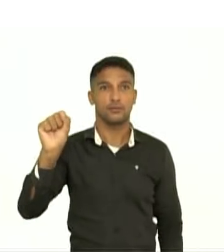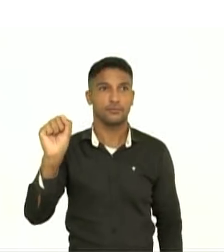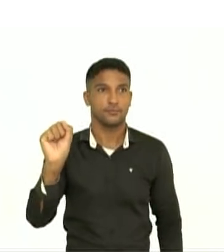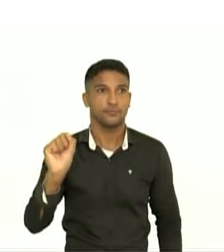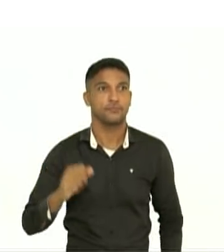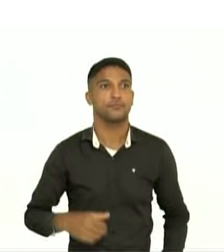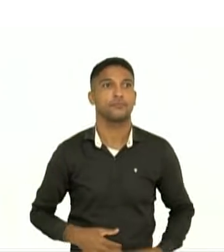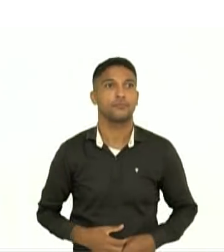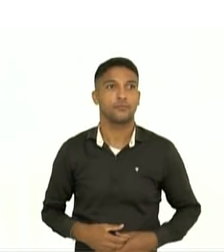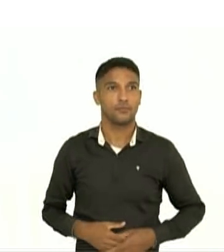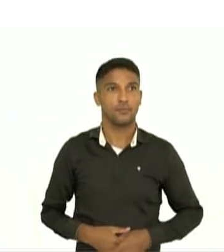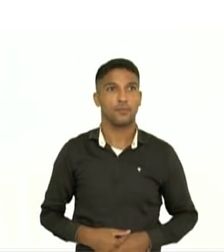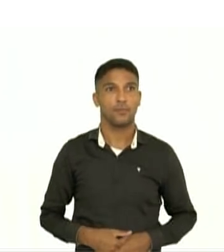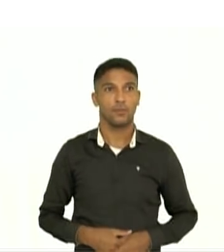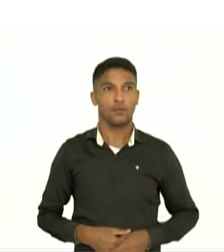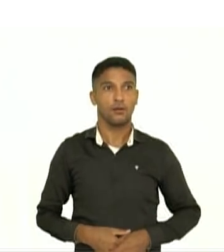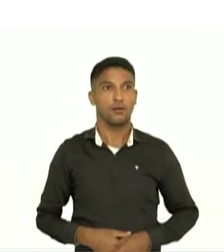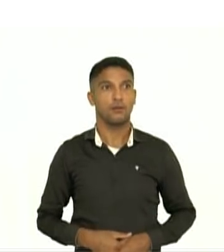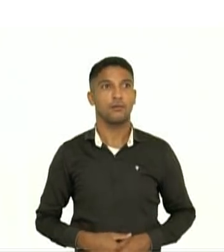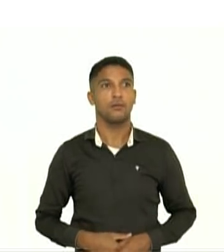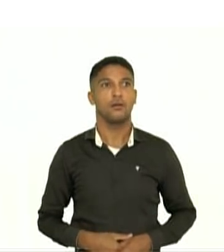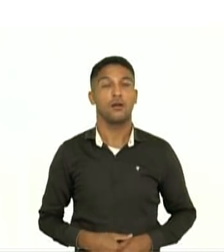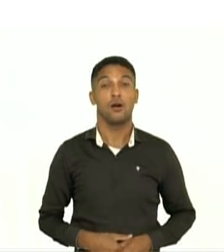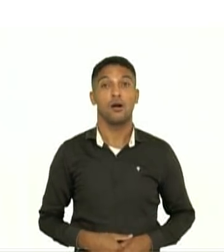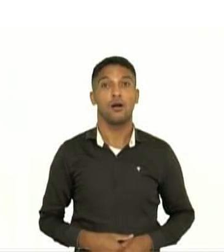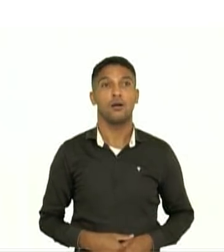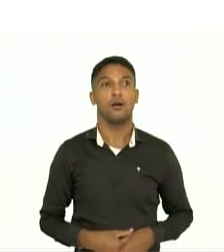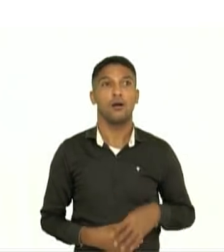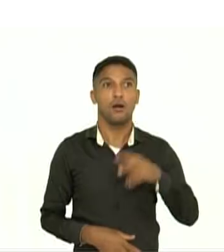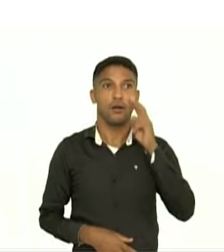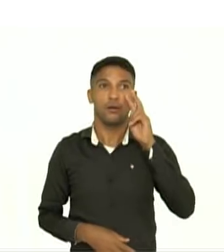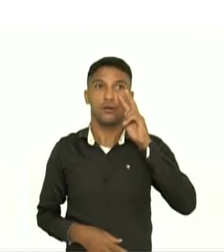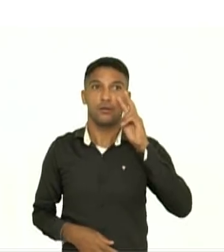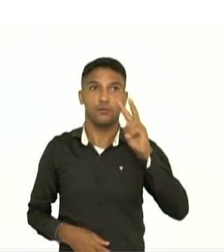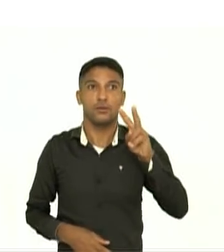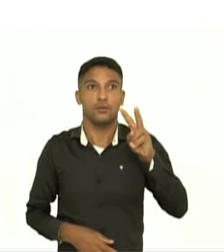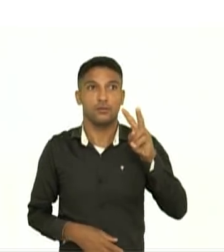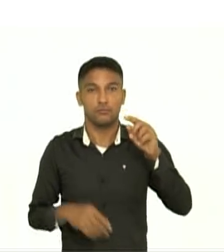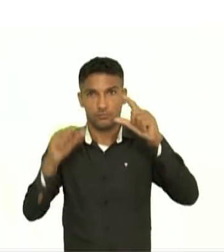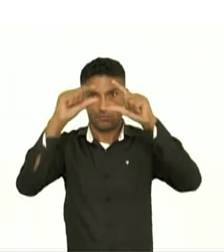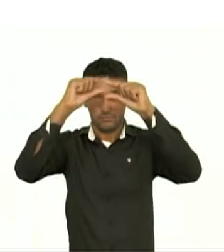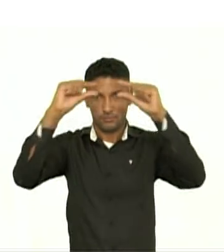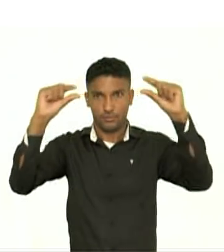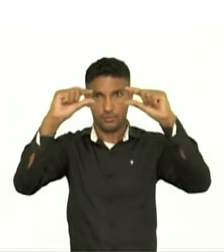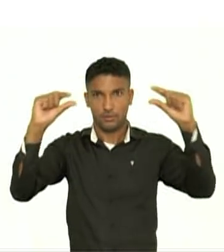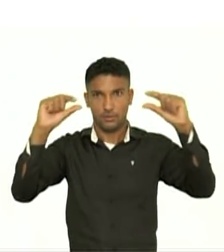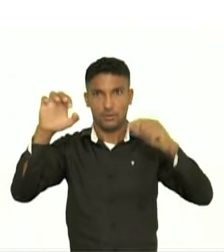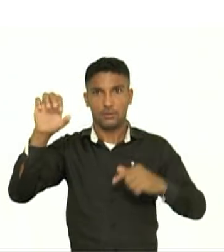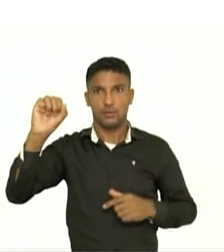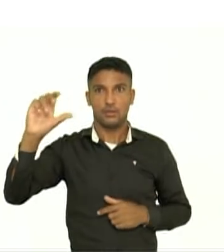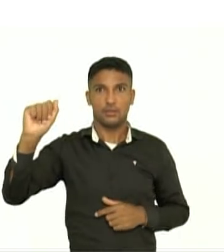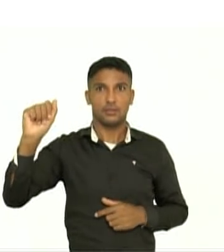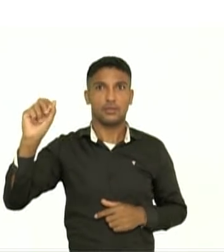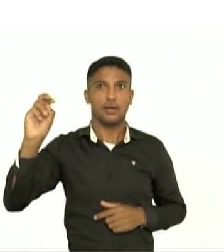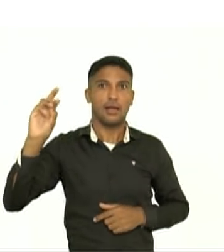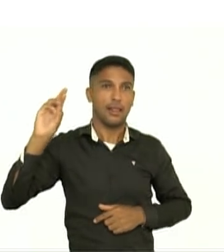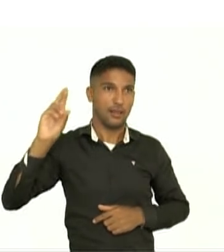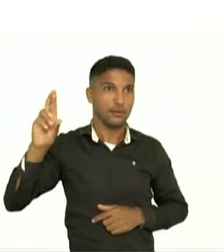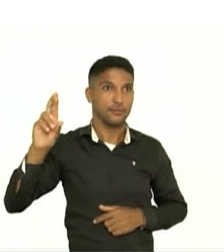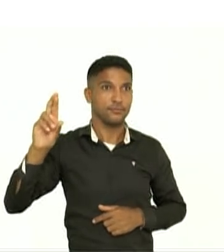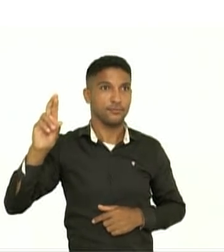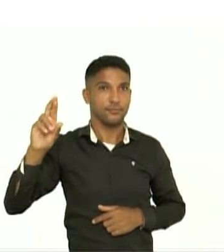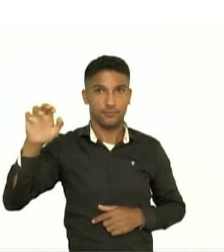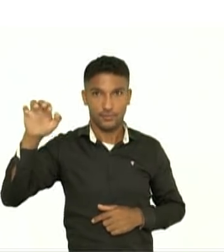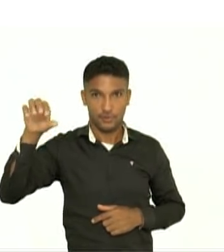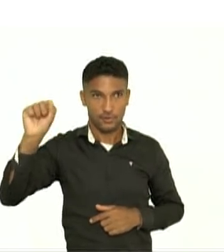certo? As grandezas físicas do tipo escalar, como eu falei para vocês, são aquelas que ficam muito bem definidas apenas